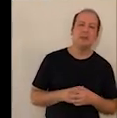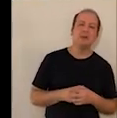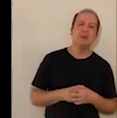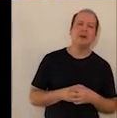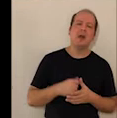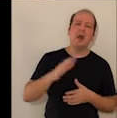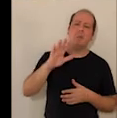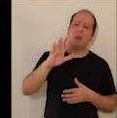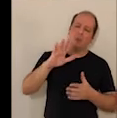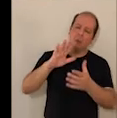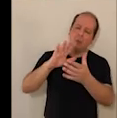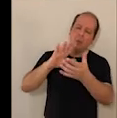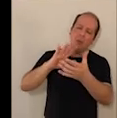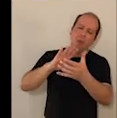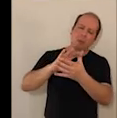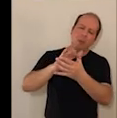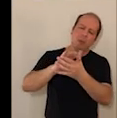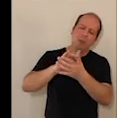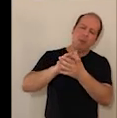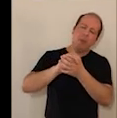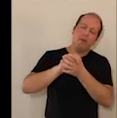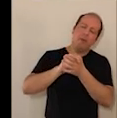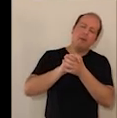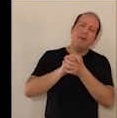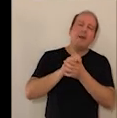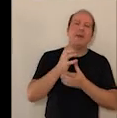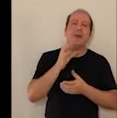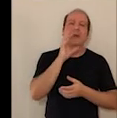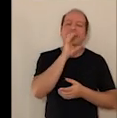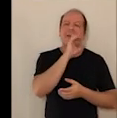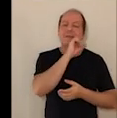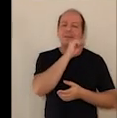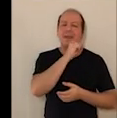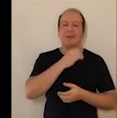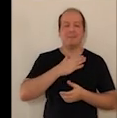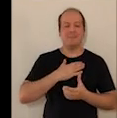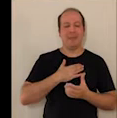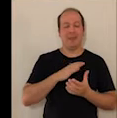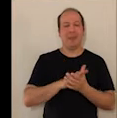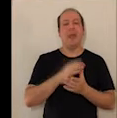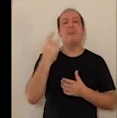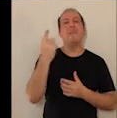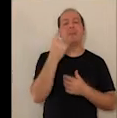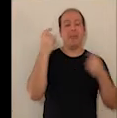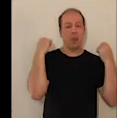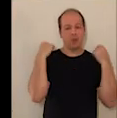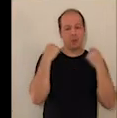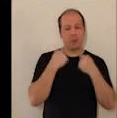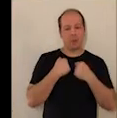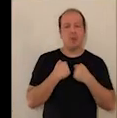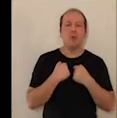segurar a sua mão para aquecer a minha. Espere, eu vou buscar um cobertor. Está muito frio. Chega de